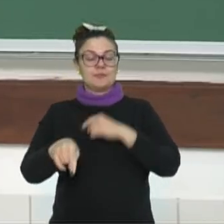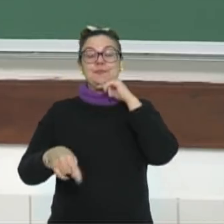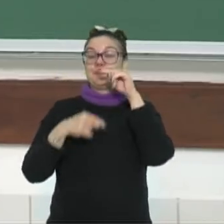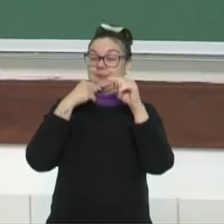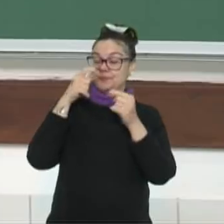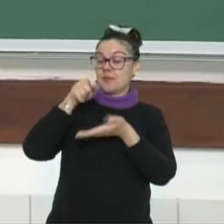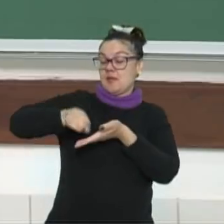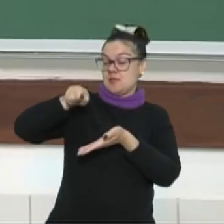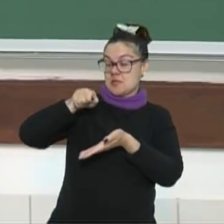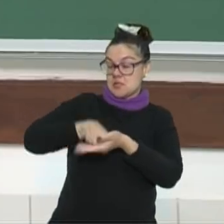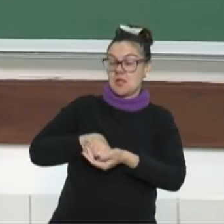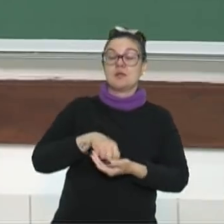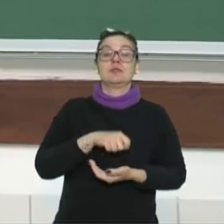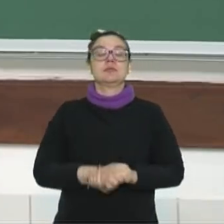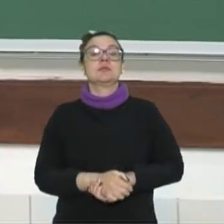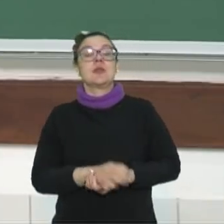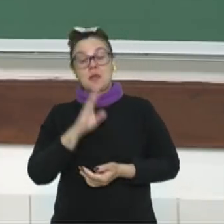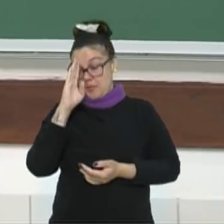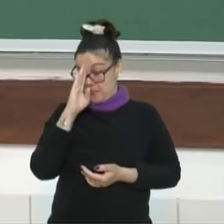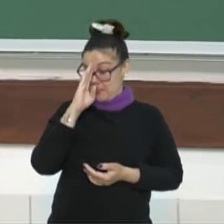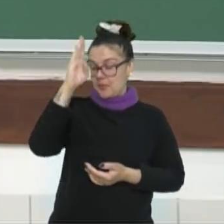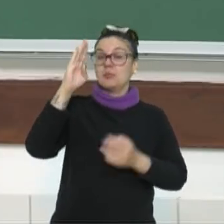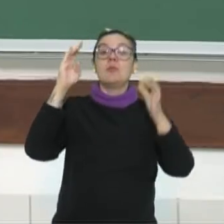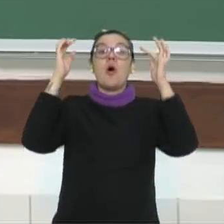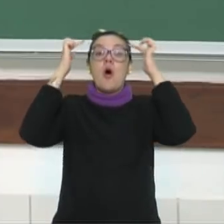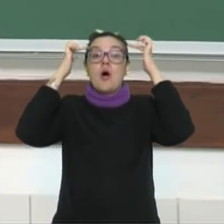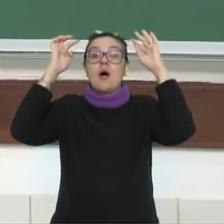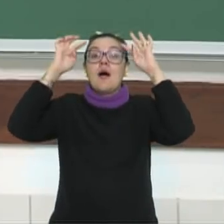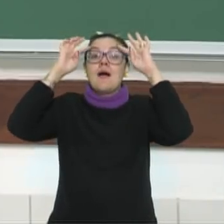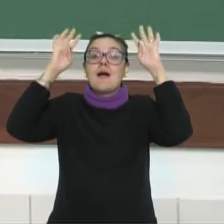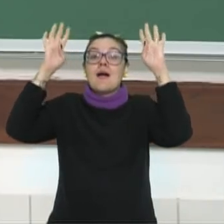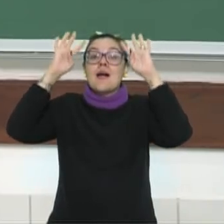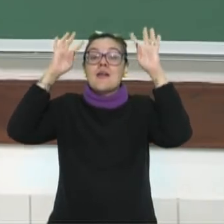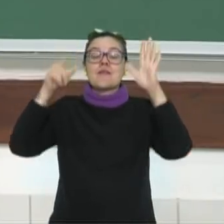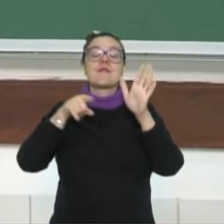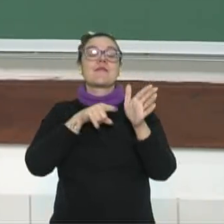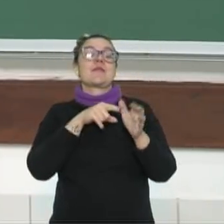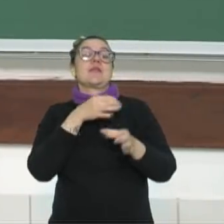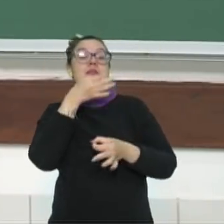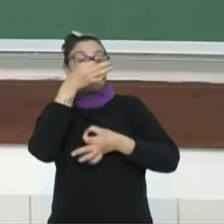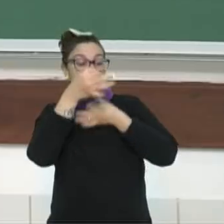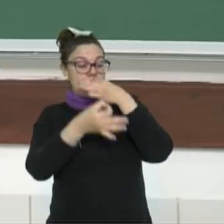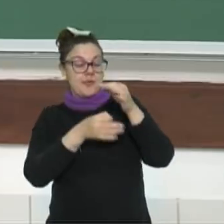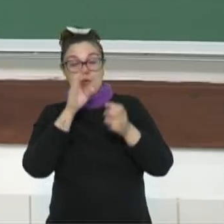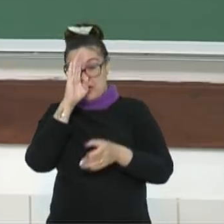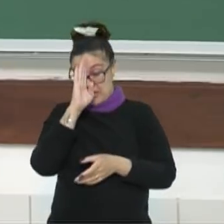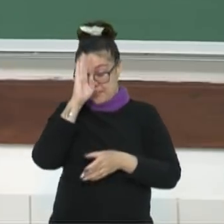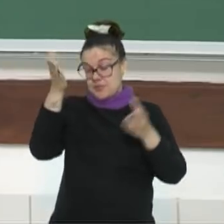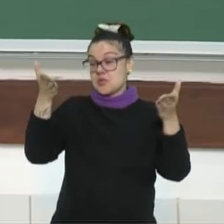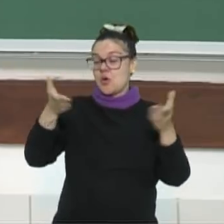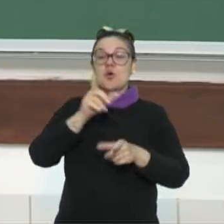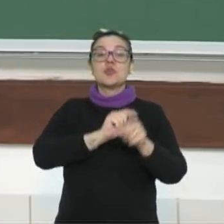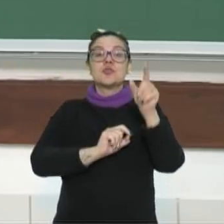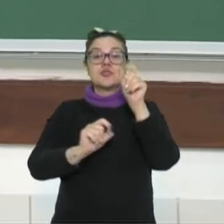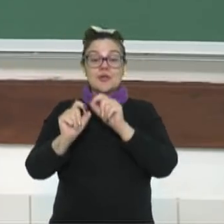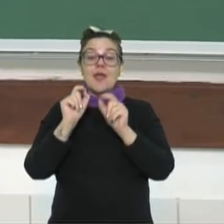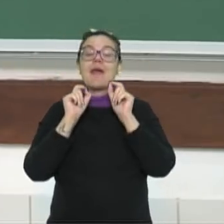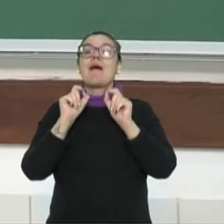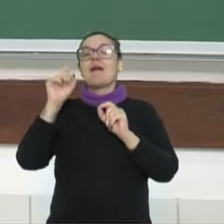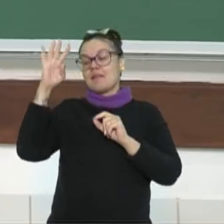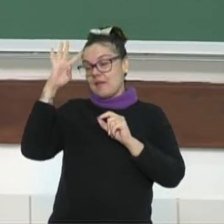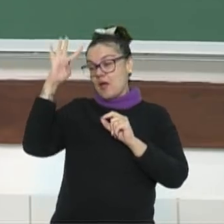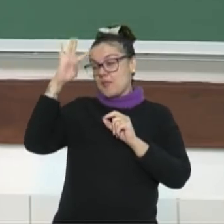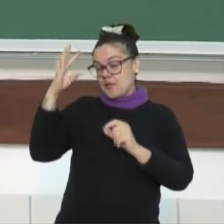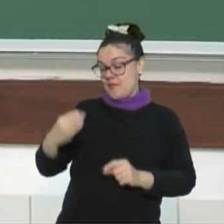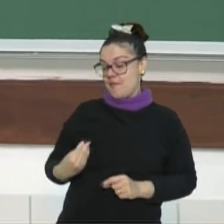questões, faça seus questionamentos e, principalmente, reflita sobre essas questões. A principal questão aqui para nós hoje é refletir sobre a